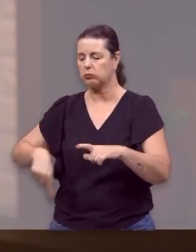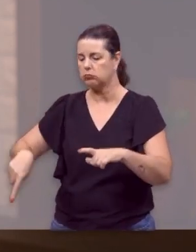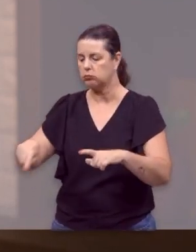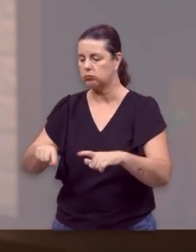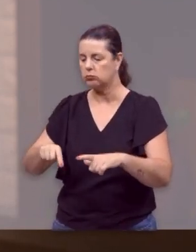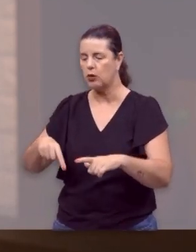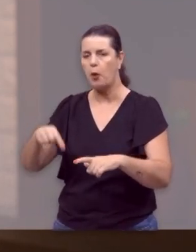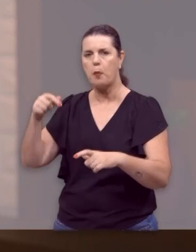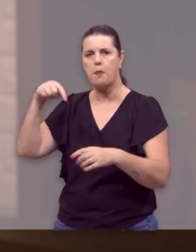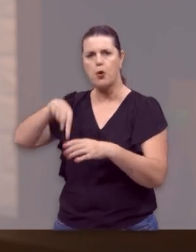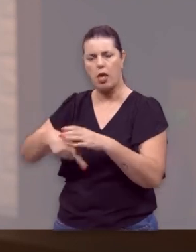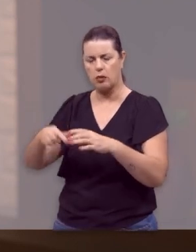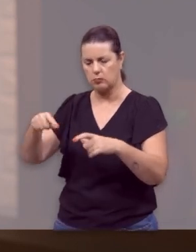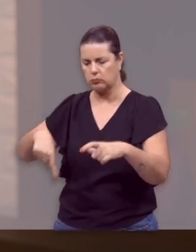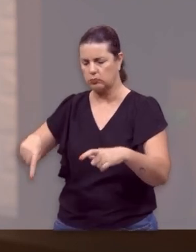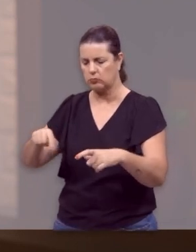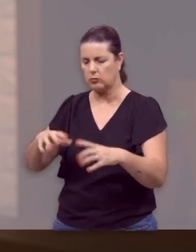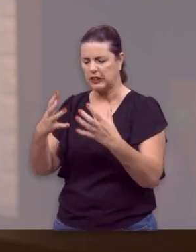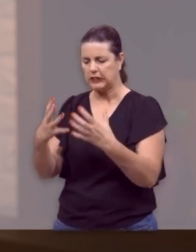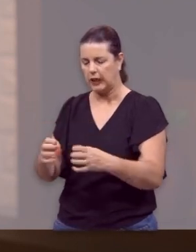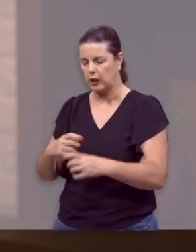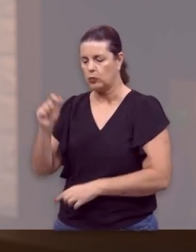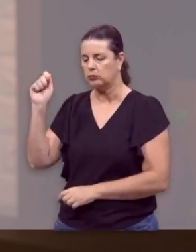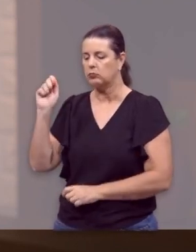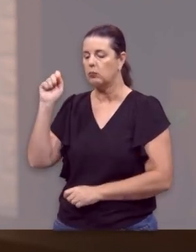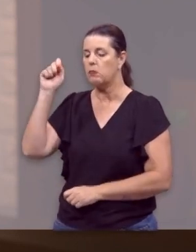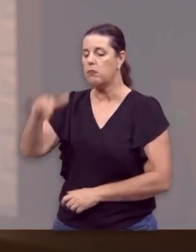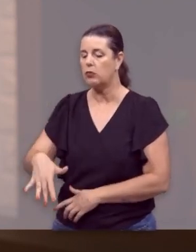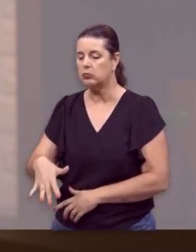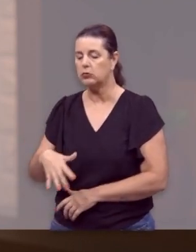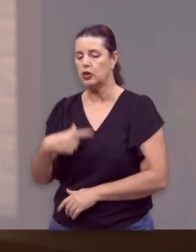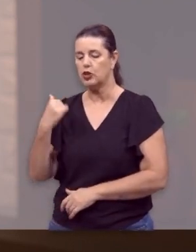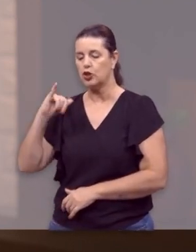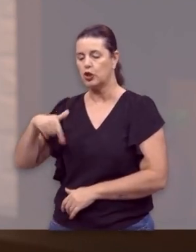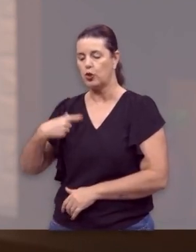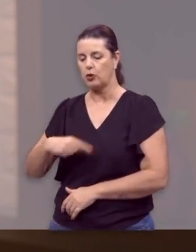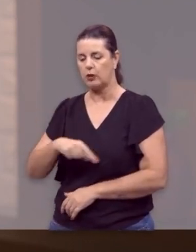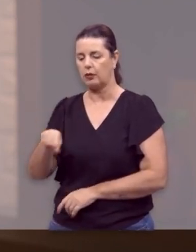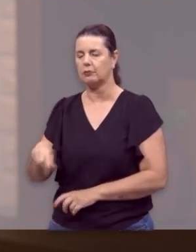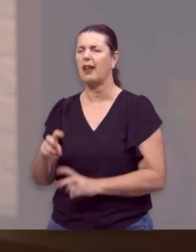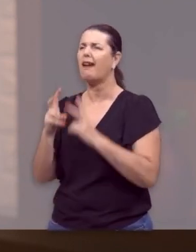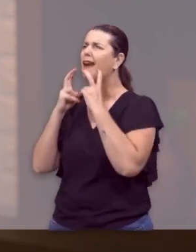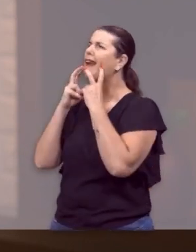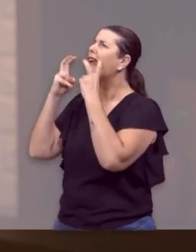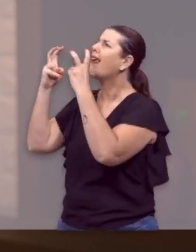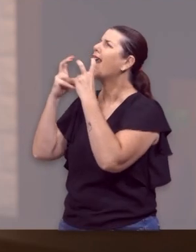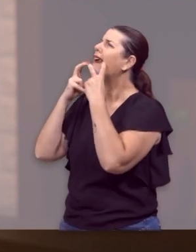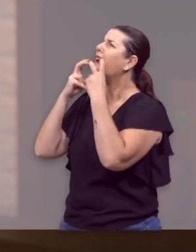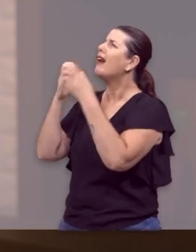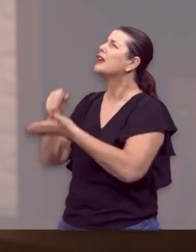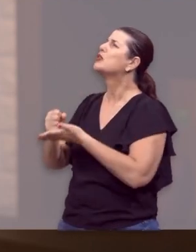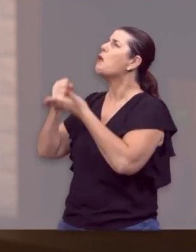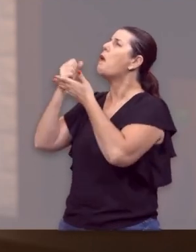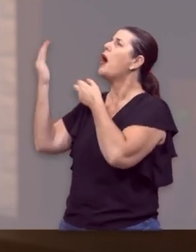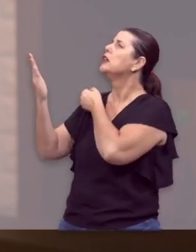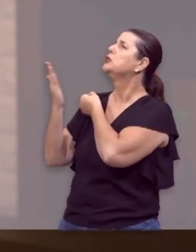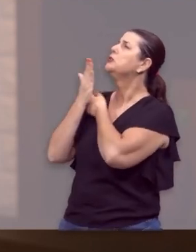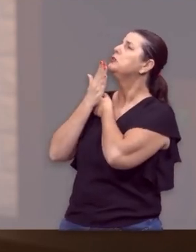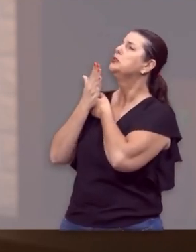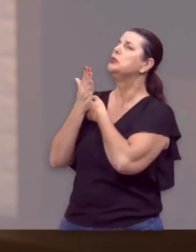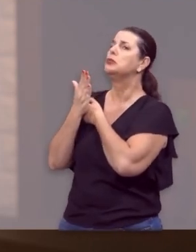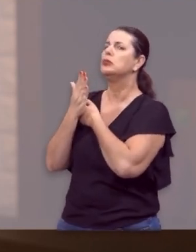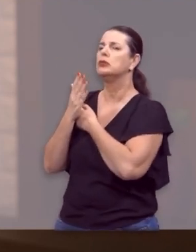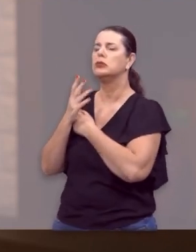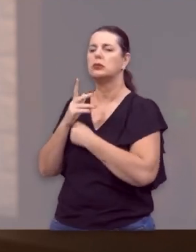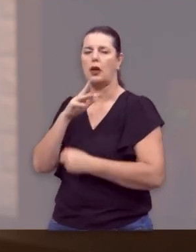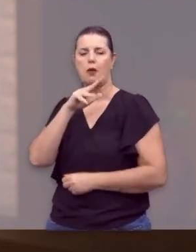um poço seco no deserto. E de lá o José clamava, gritava, pedia socorro,